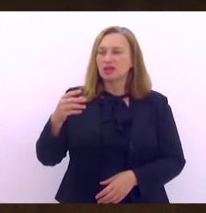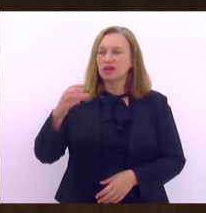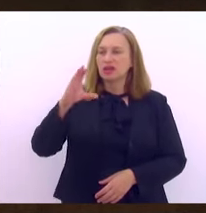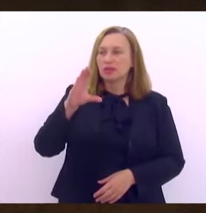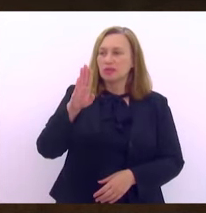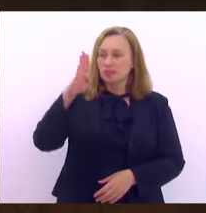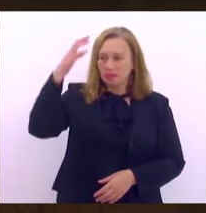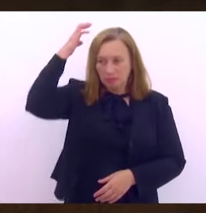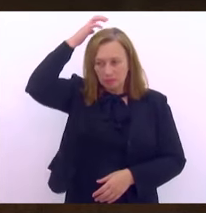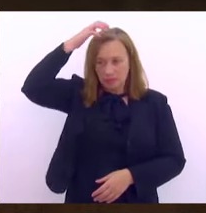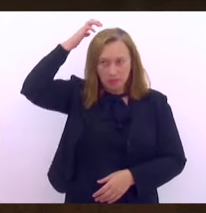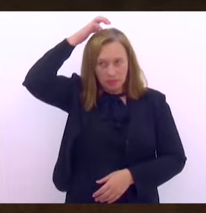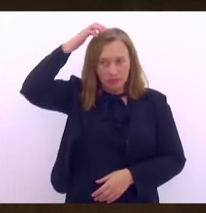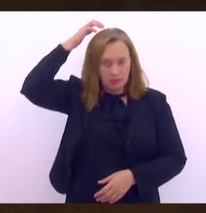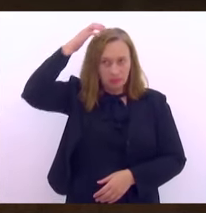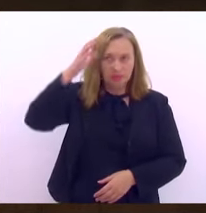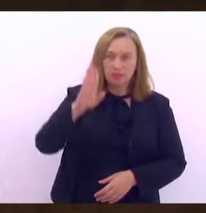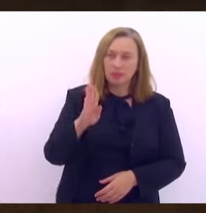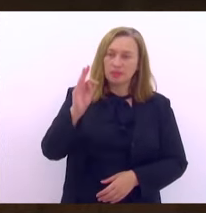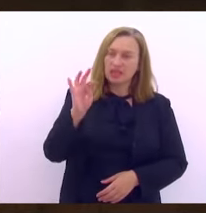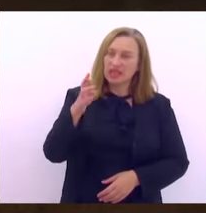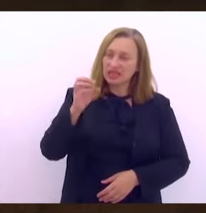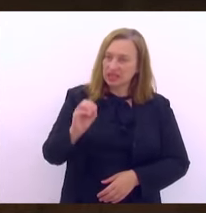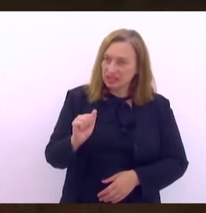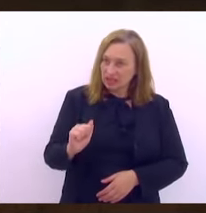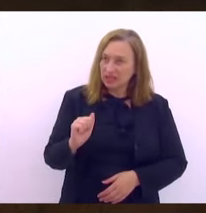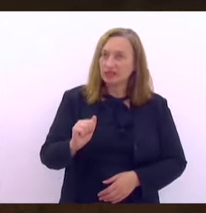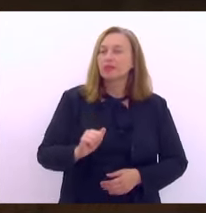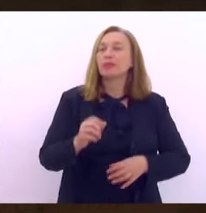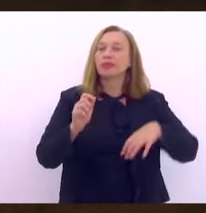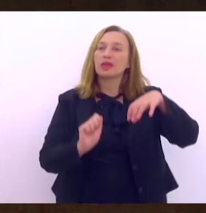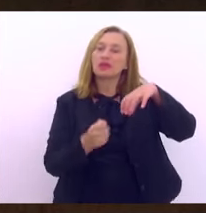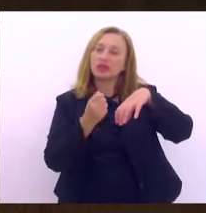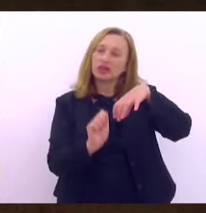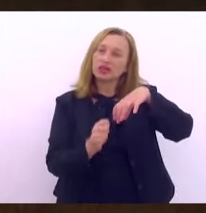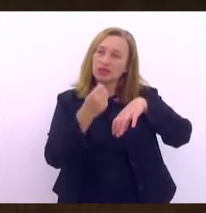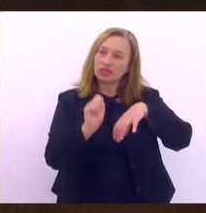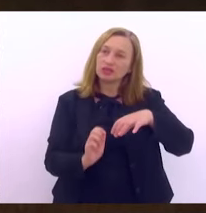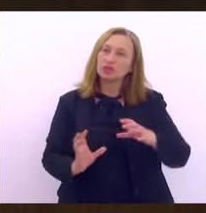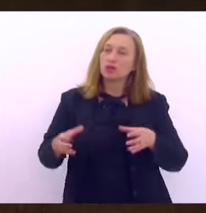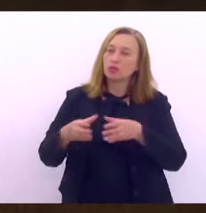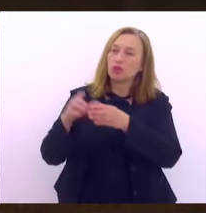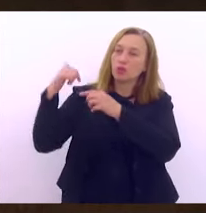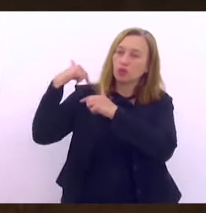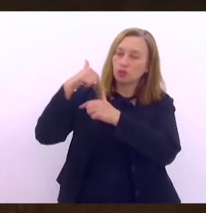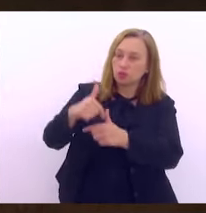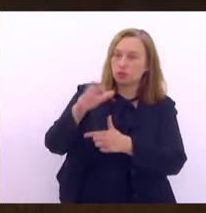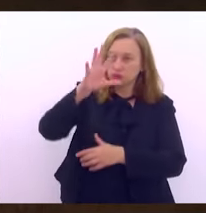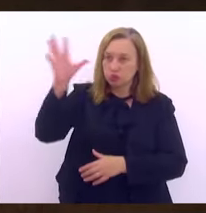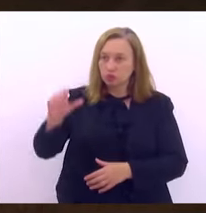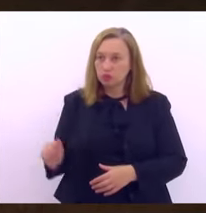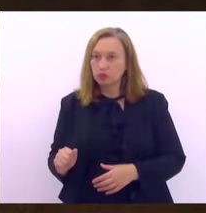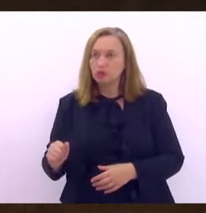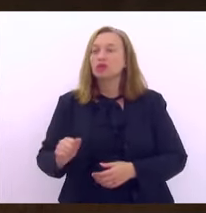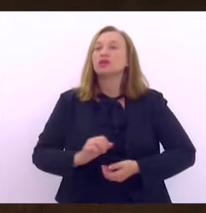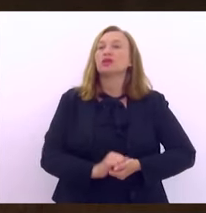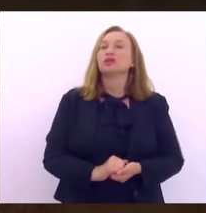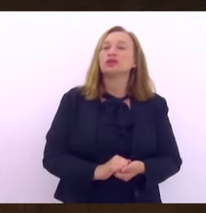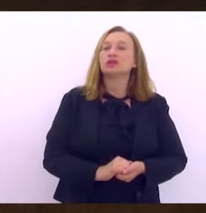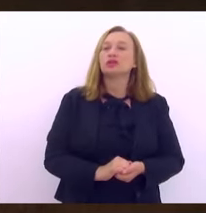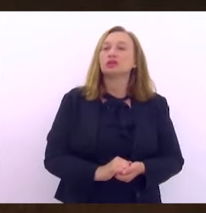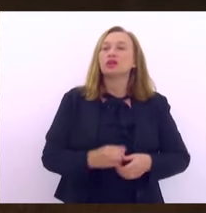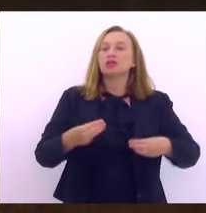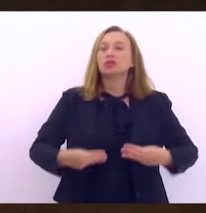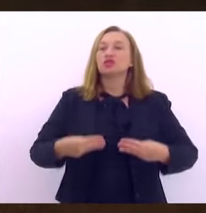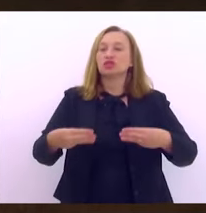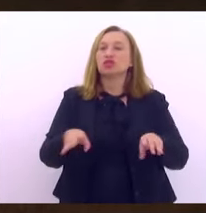a presença do atual secretário nacional de políticas para quilombos, povos e comunidades tradicionais, matriz africana e ciganos, do Ministério